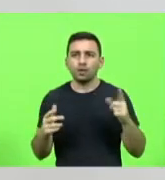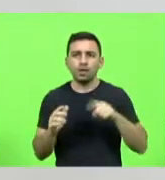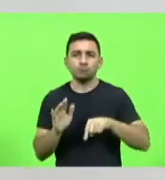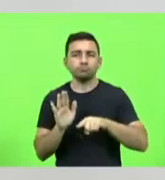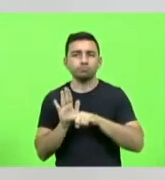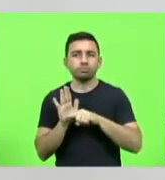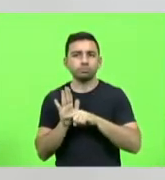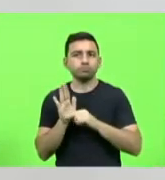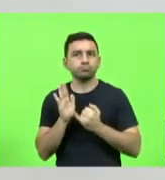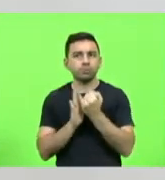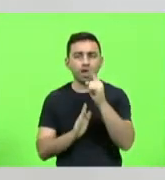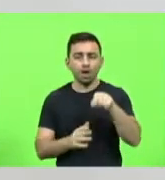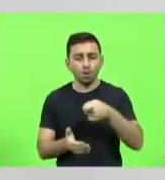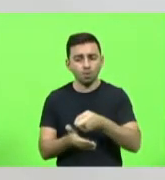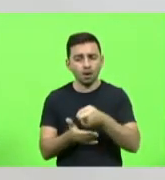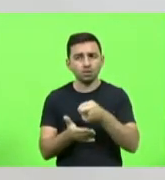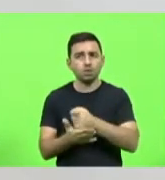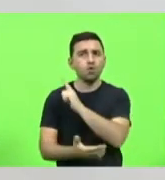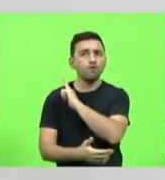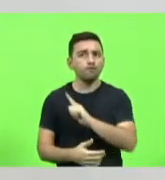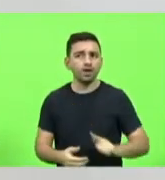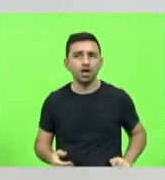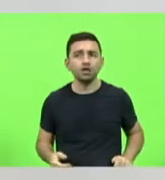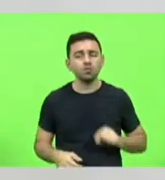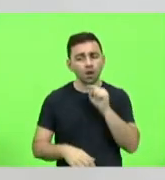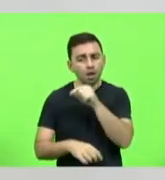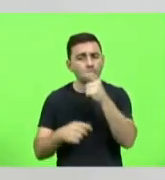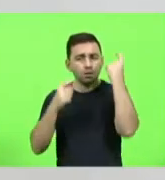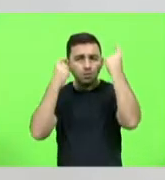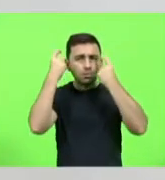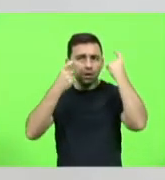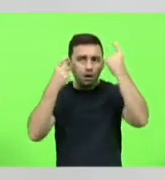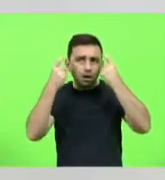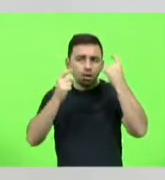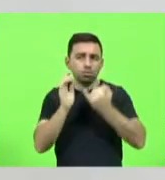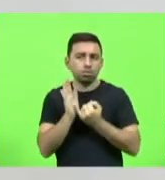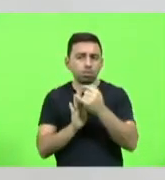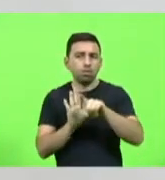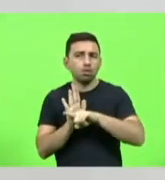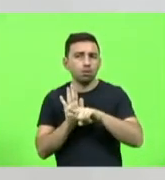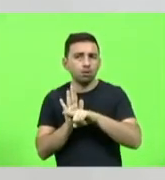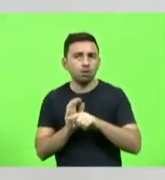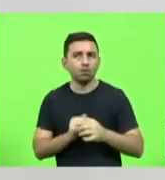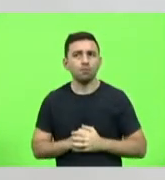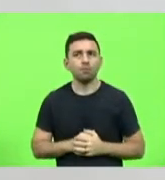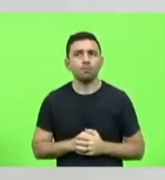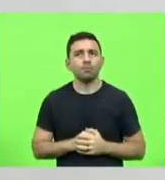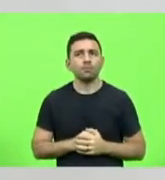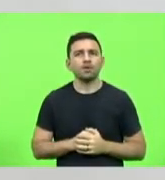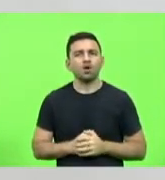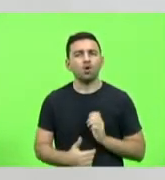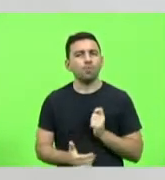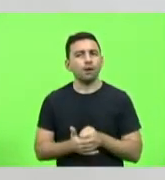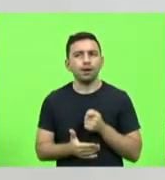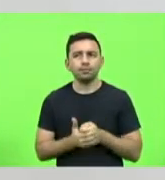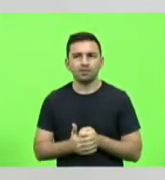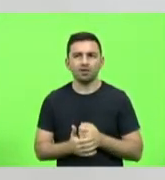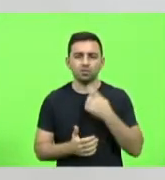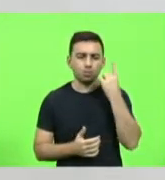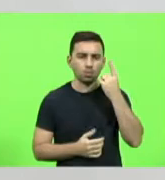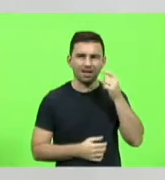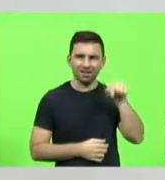é obrigação do governo do Estado correr atrás disso, se preocupar com o déficit inflacionário. Tá? Isso é obrigação, não é obrigação de deputado,